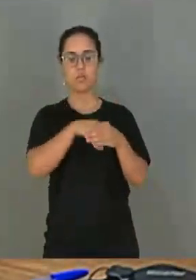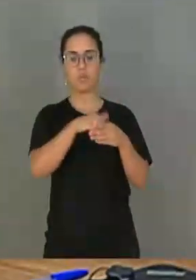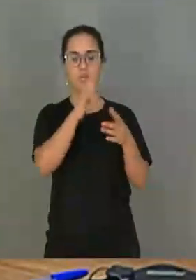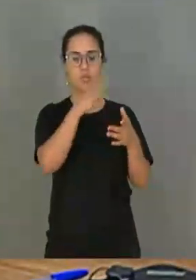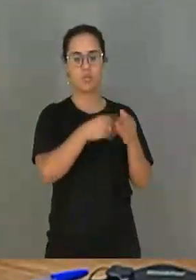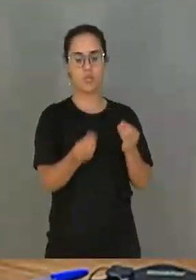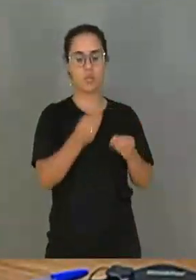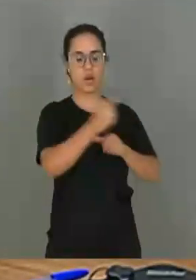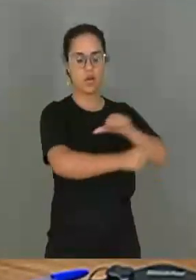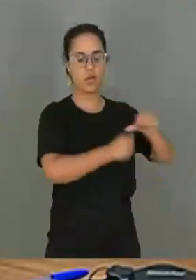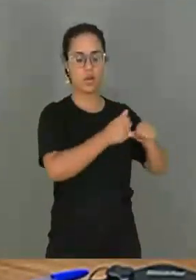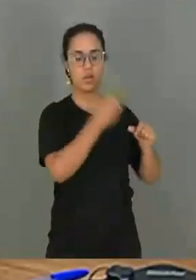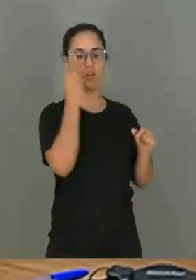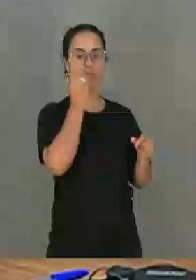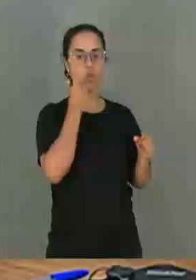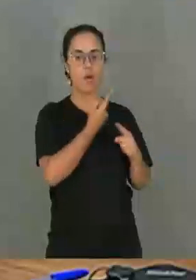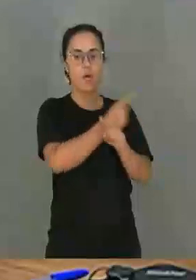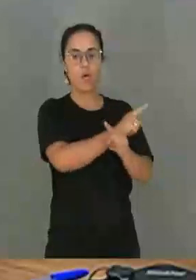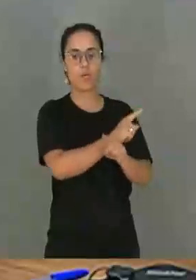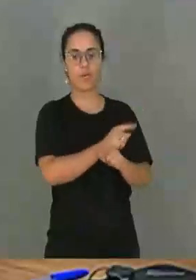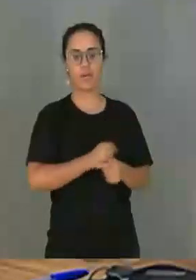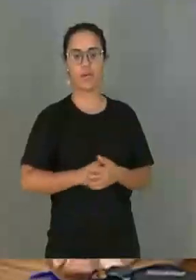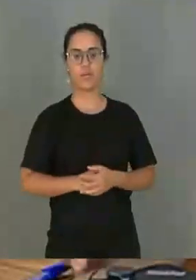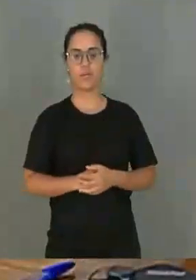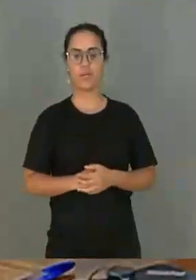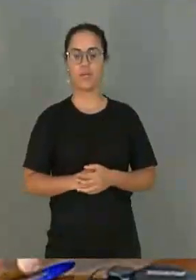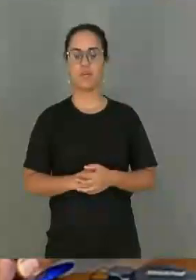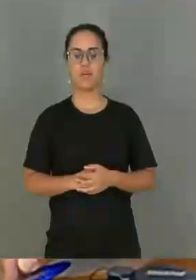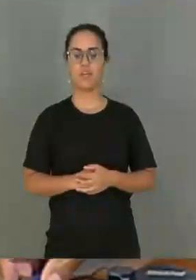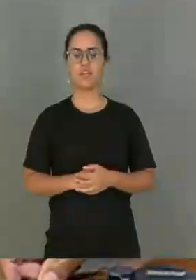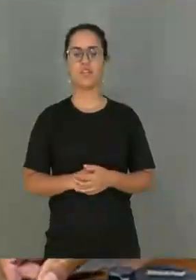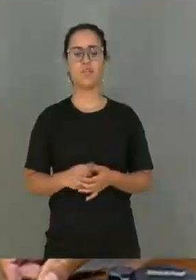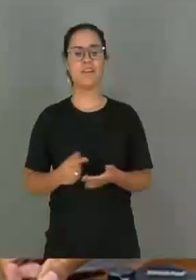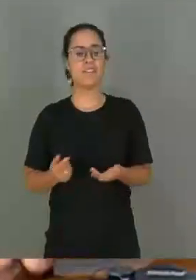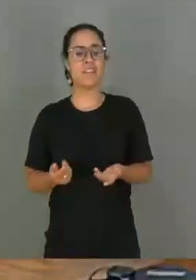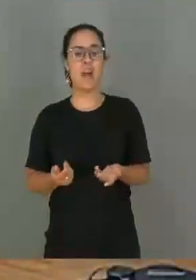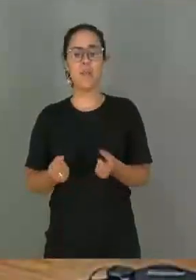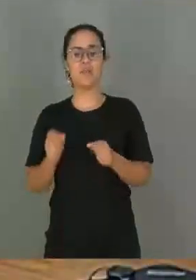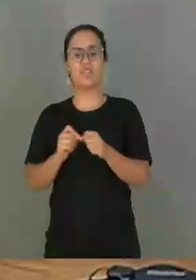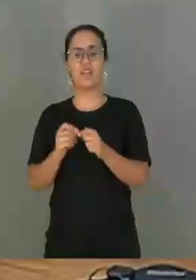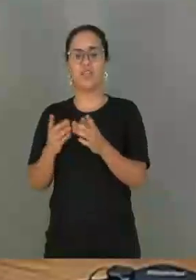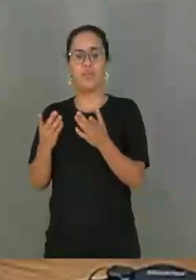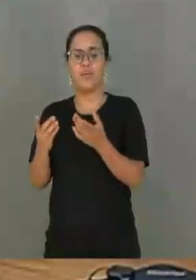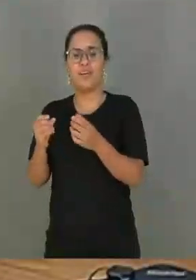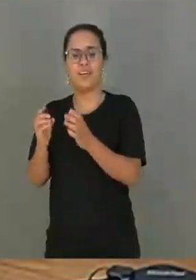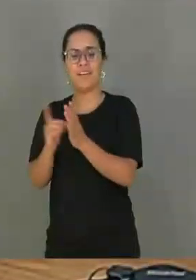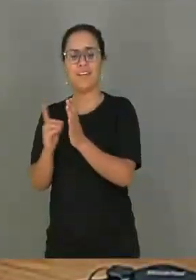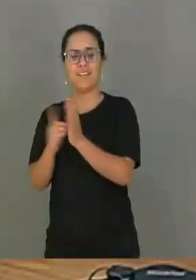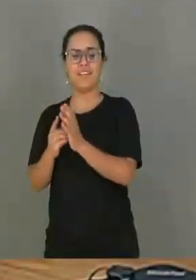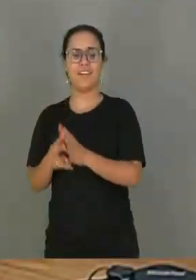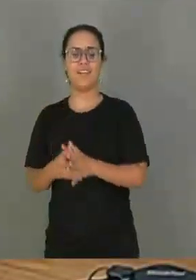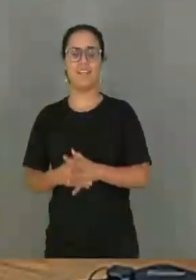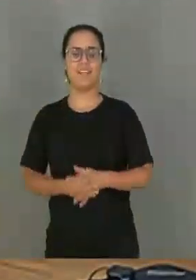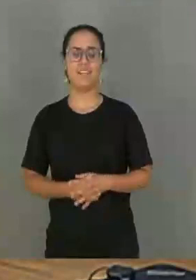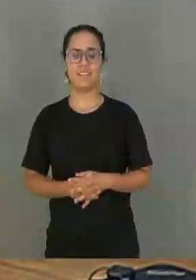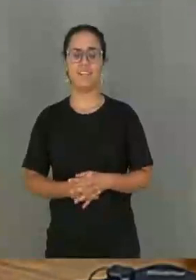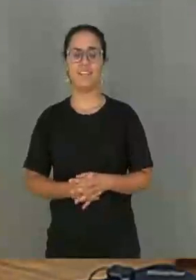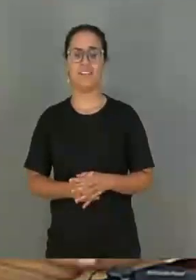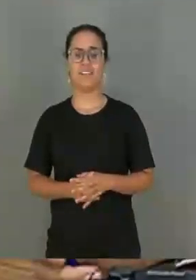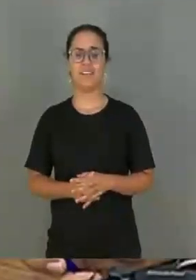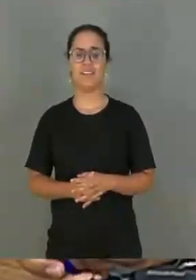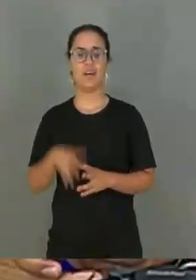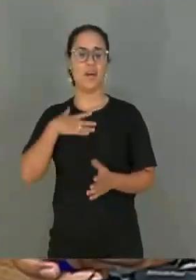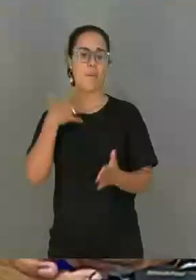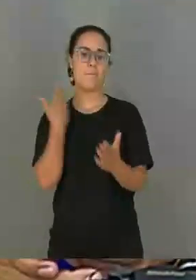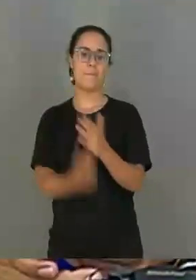e colocaram no lugar deputados que eram contra a PEC do voto auditável, ou seja, foi a